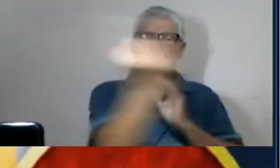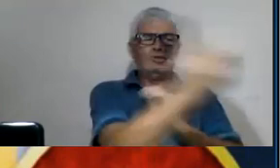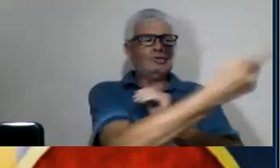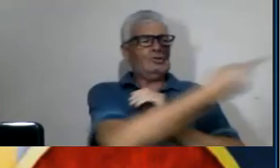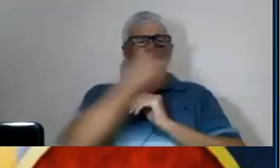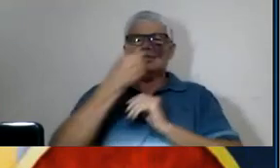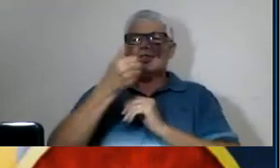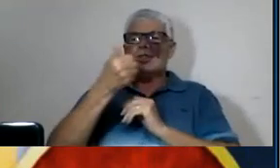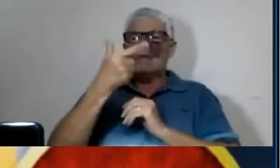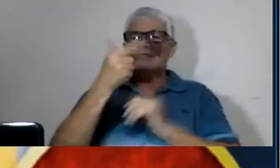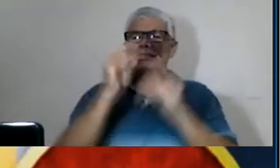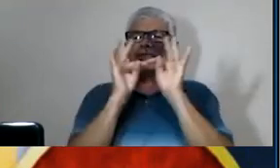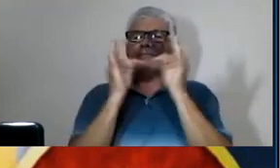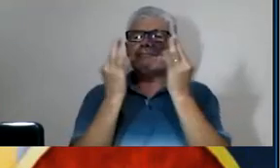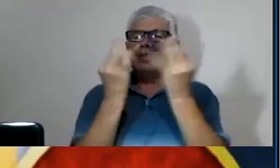feito já